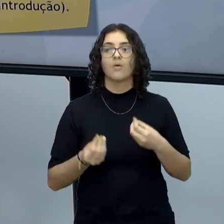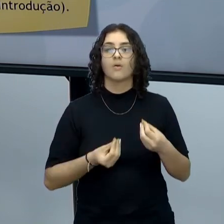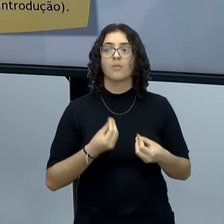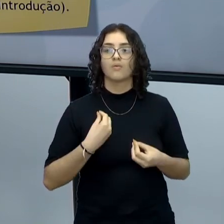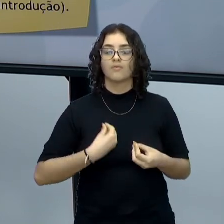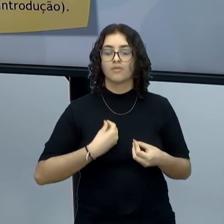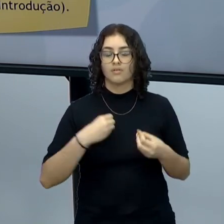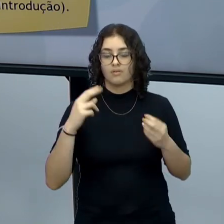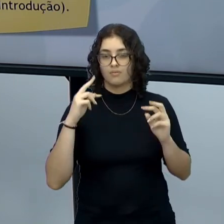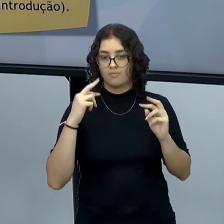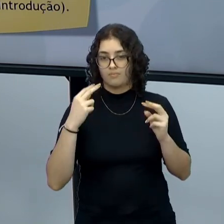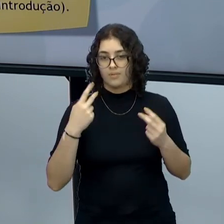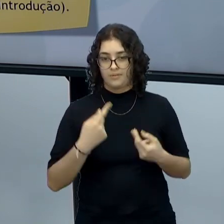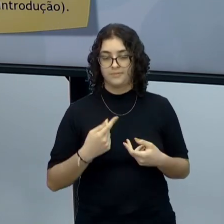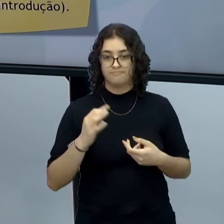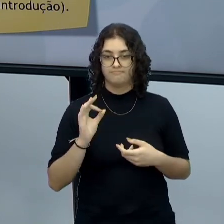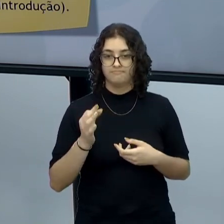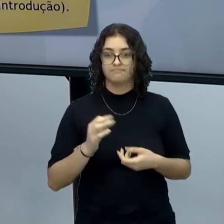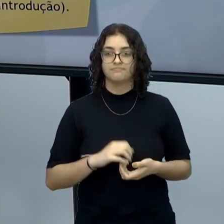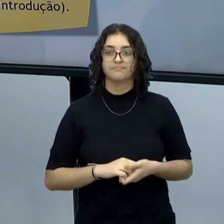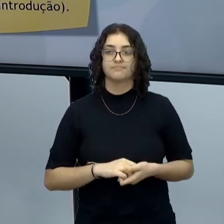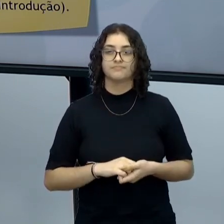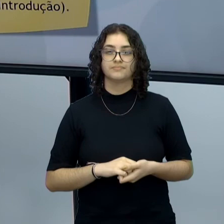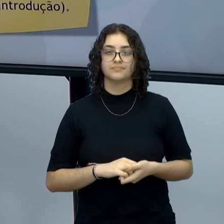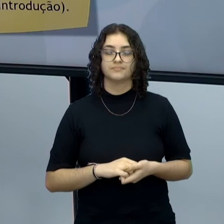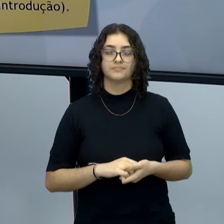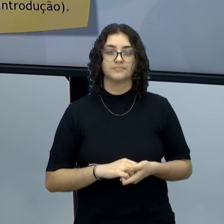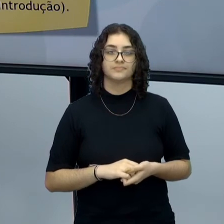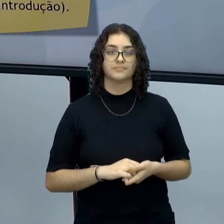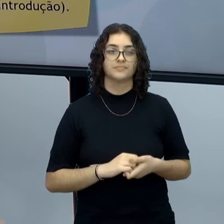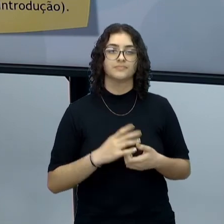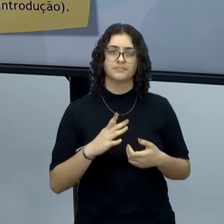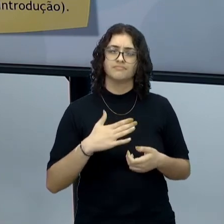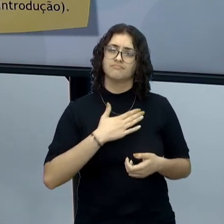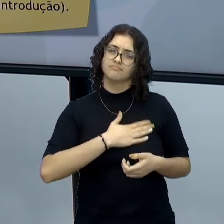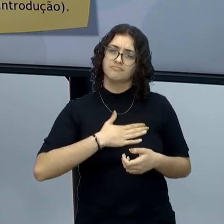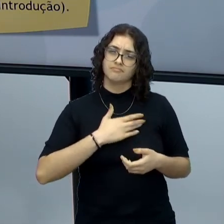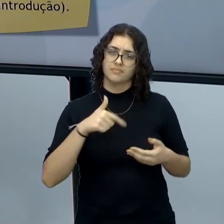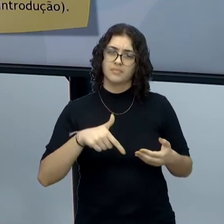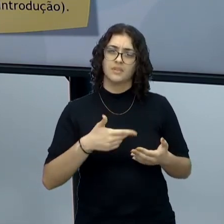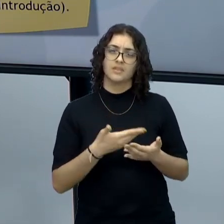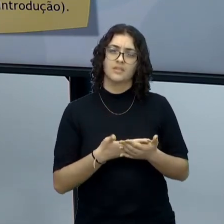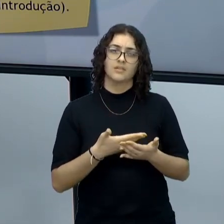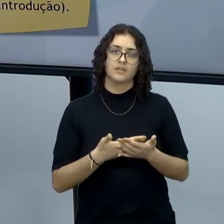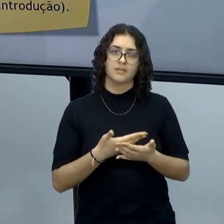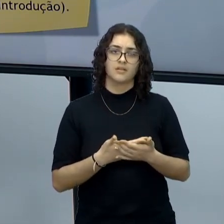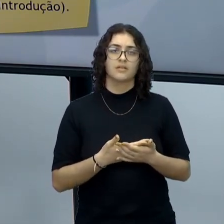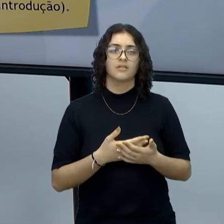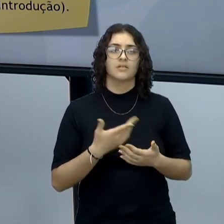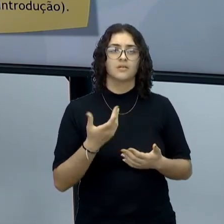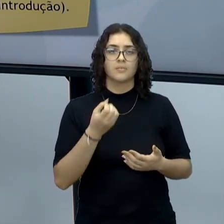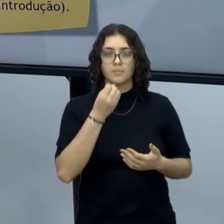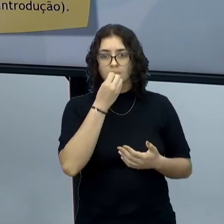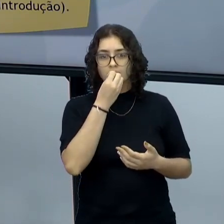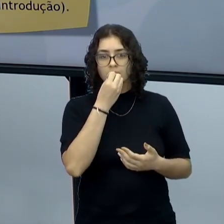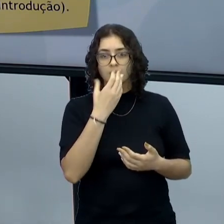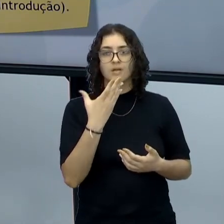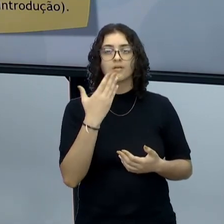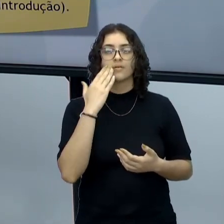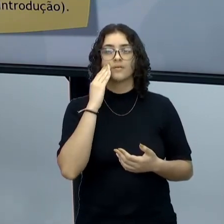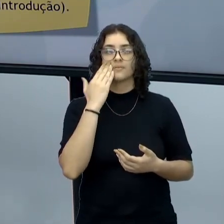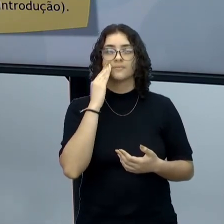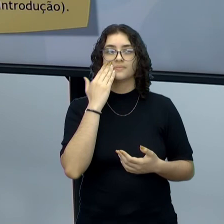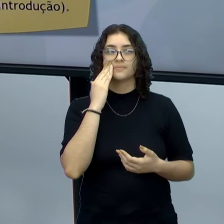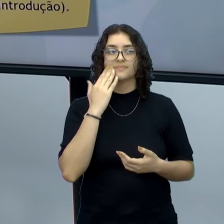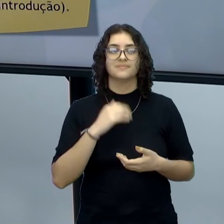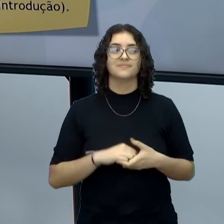da população, tá bom? Pessoal, eu espero que vocês tenham gostado da aula, que a aula tenha sido bastante entendível,